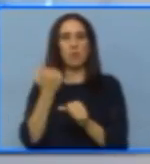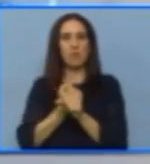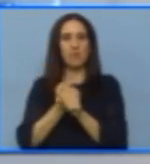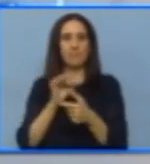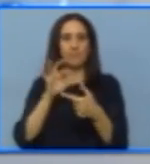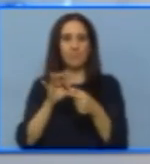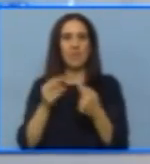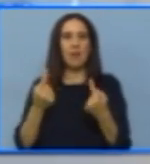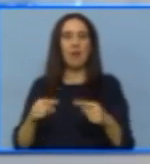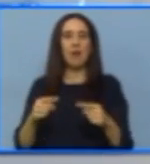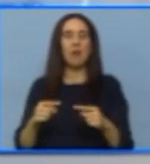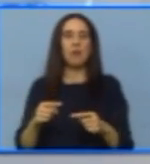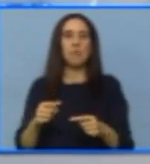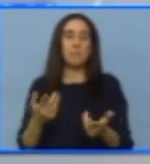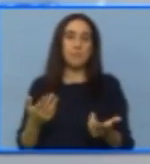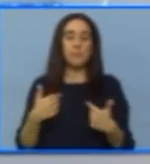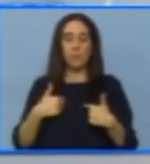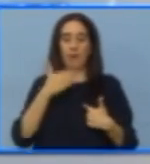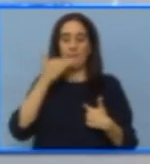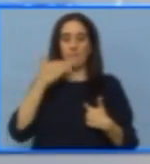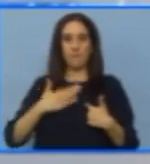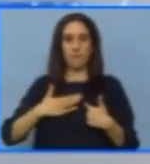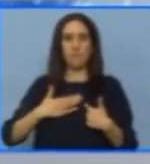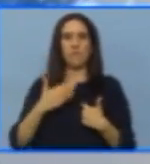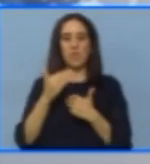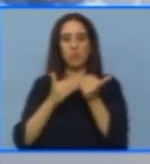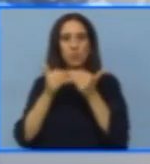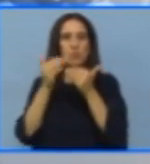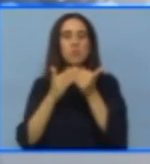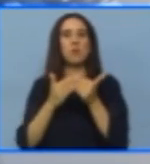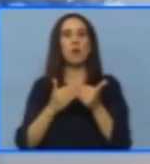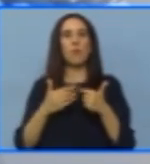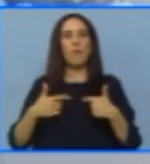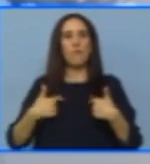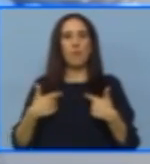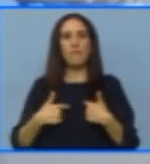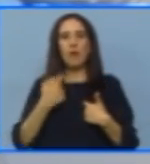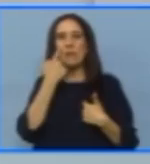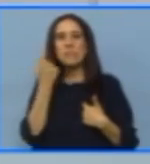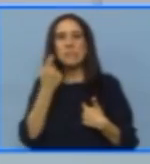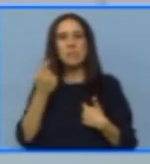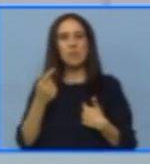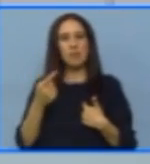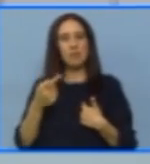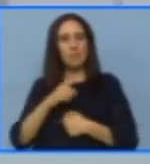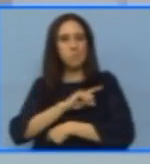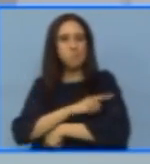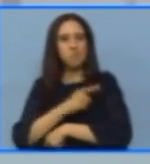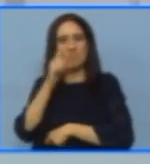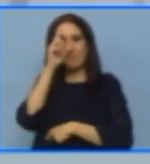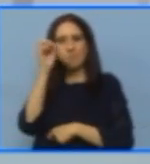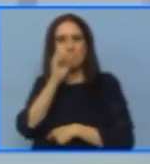e temos tanto na minha faixa etária, das construções, ao raid, de atividades radicais, aquáticas, tanto